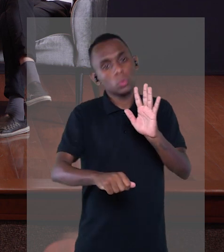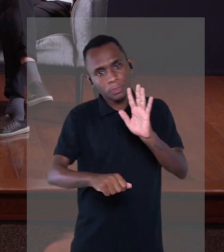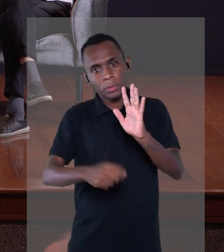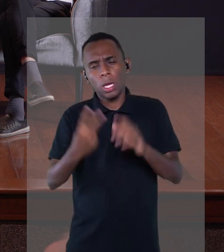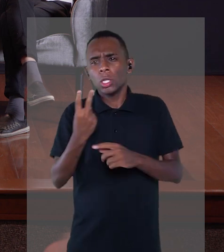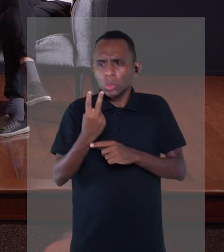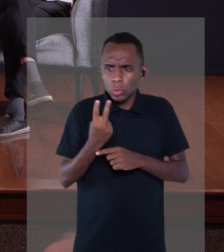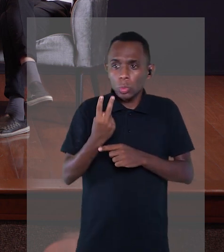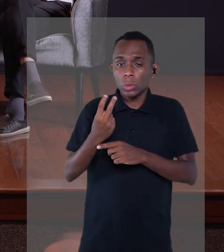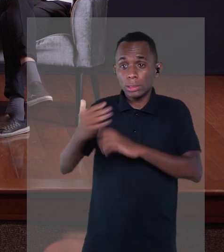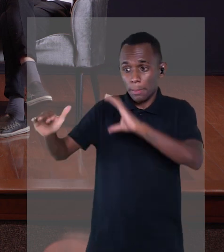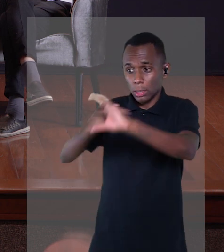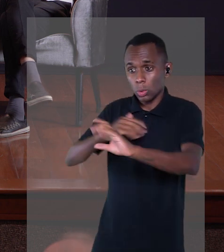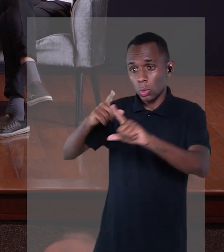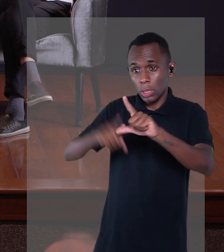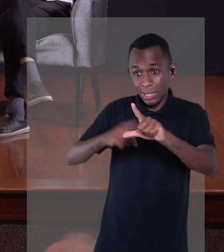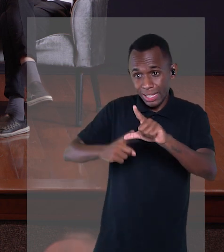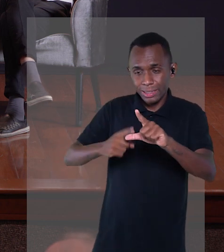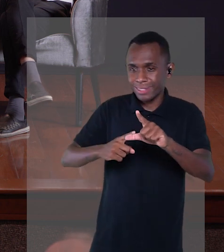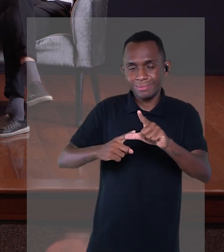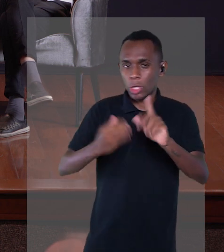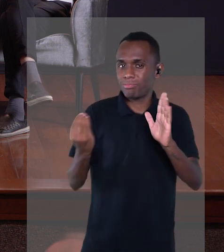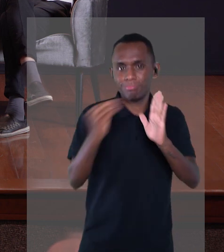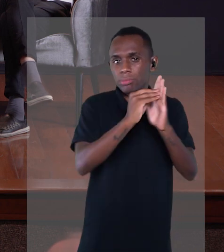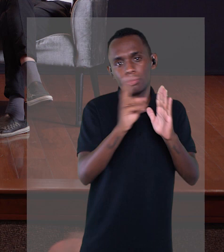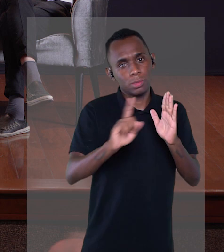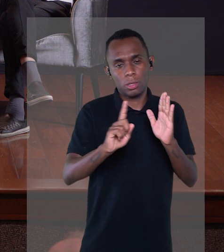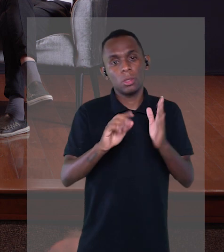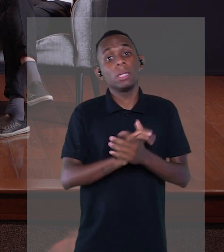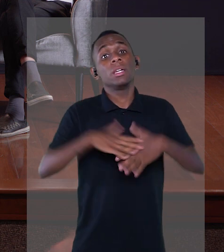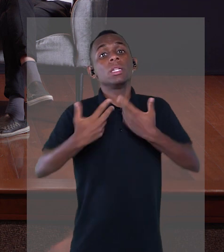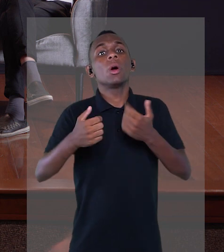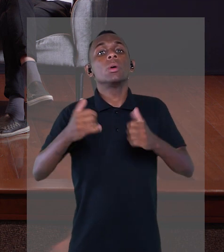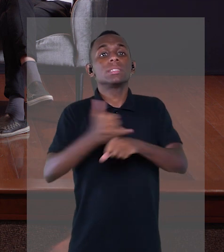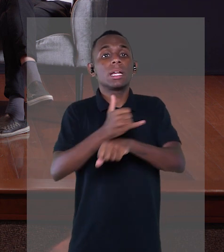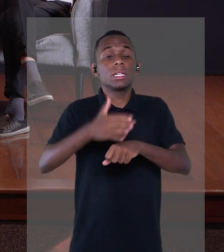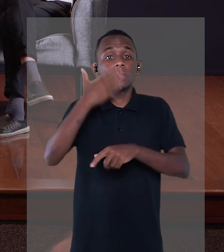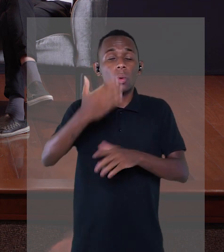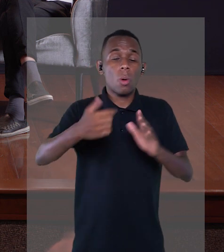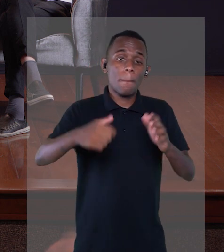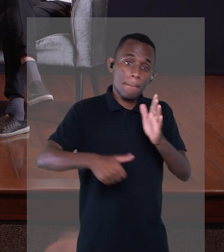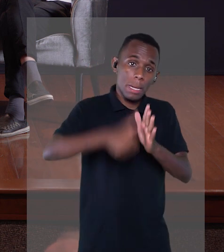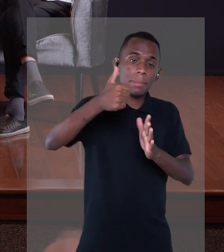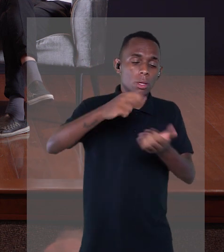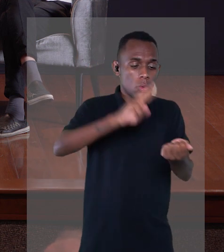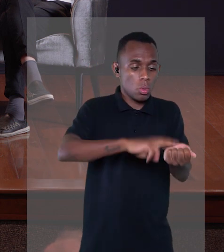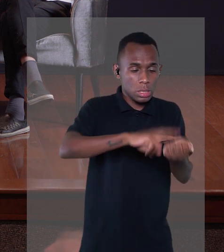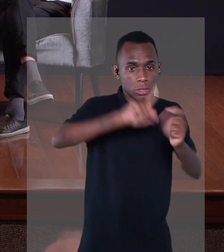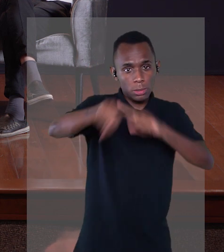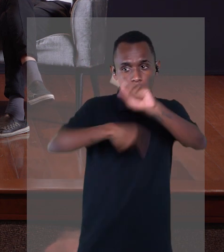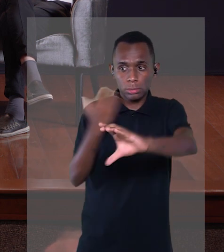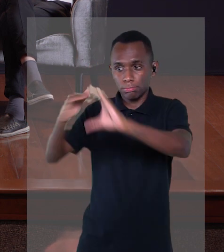que eu mandei, você mandou a letra para mim, elas não estão no disco. Não estão, pois é. Então o disco inteiro é assim. E aí o espírito